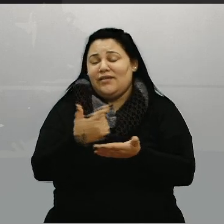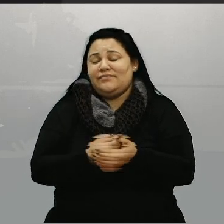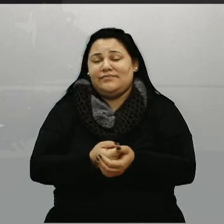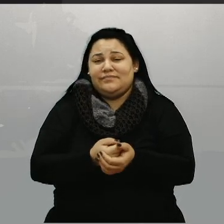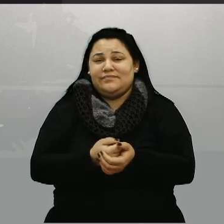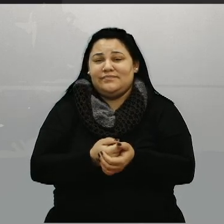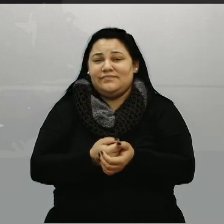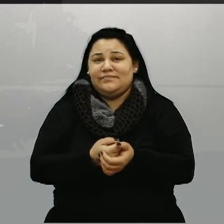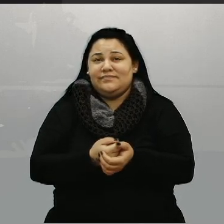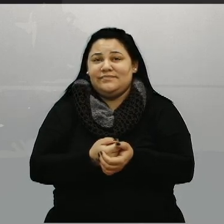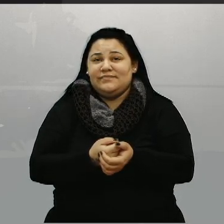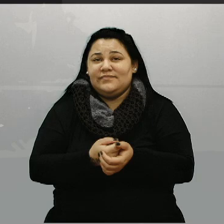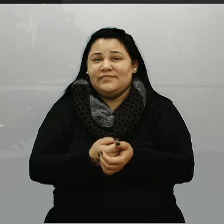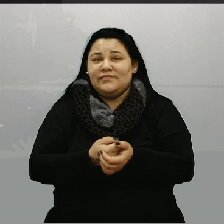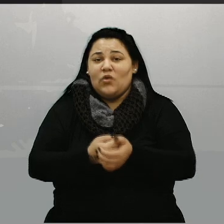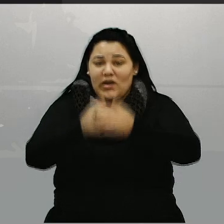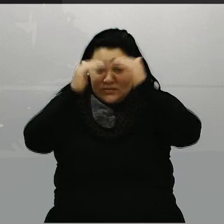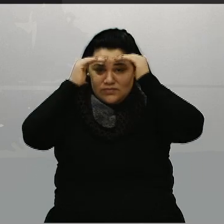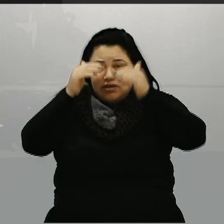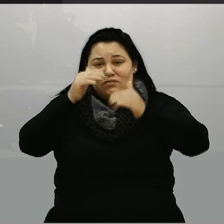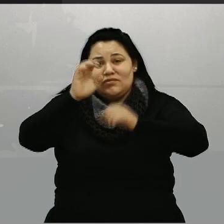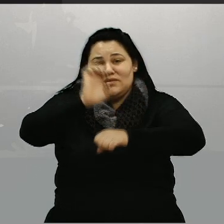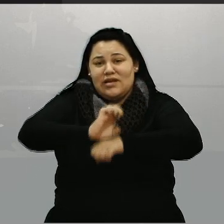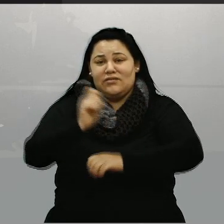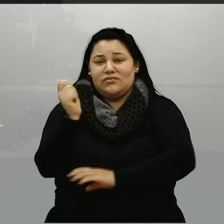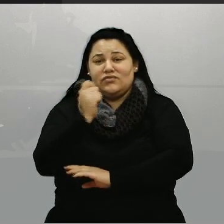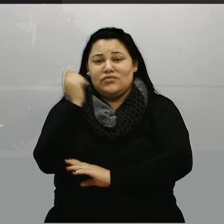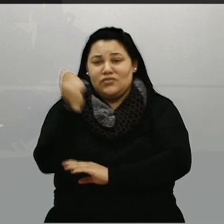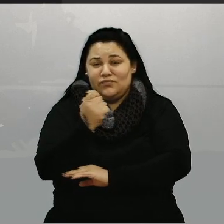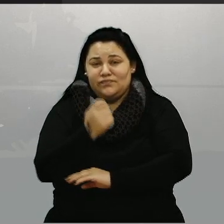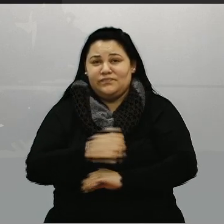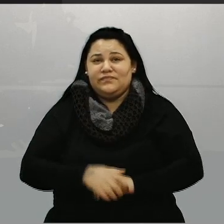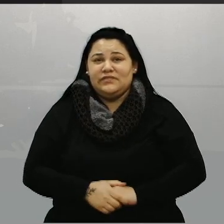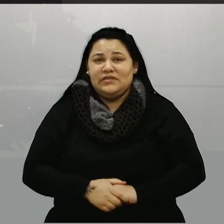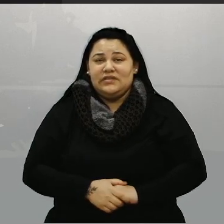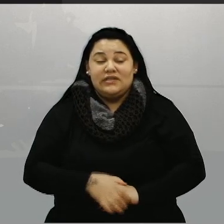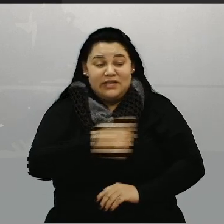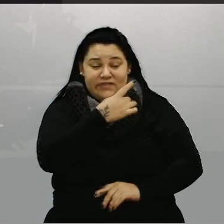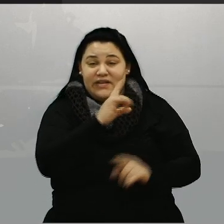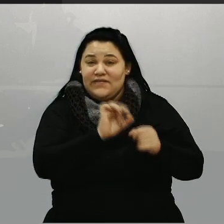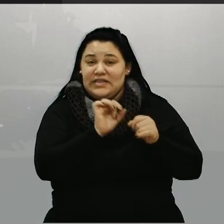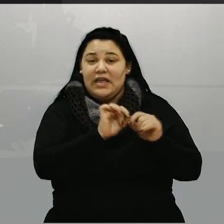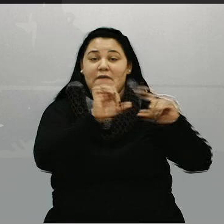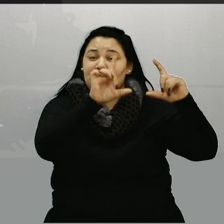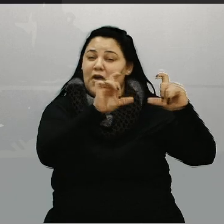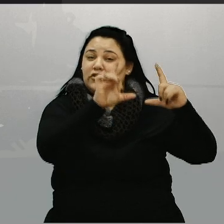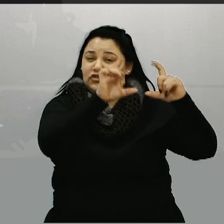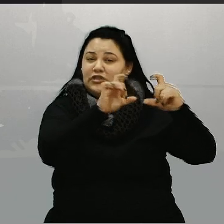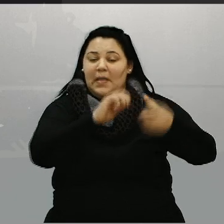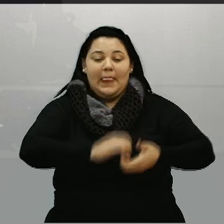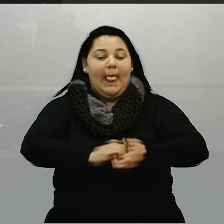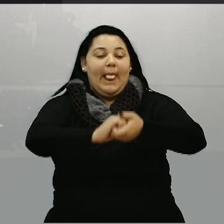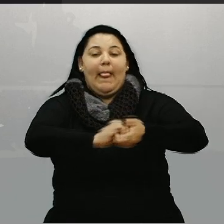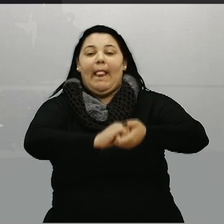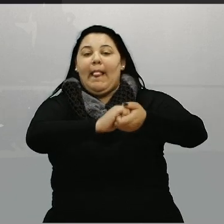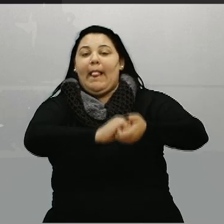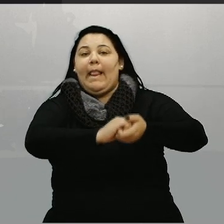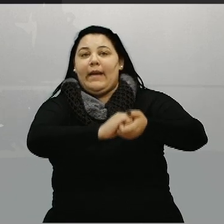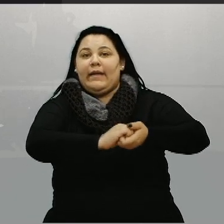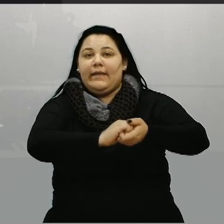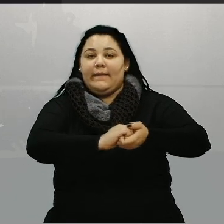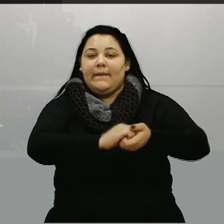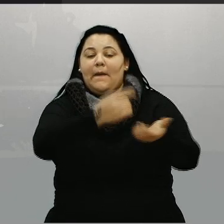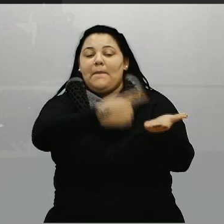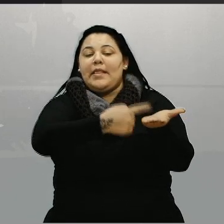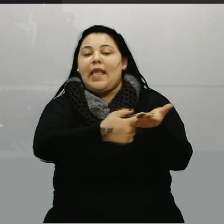com o nosso estado do Rio Grande do Sul, e eles vêm ali fazer fotinho de mãos dadas, marcar